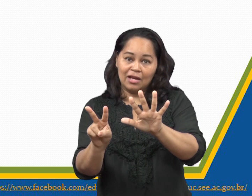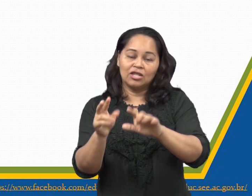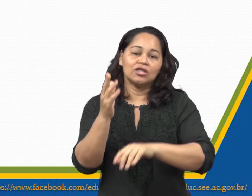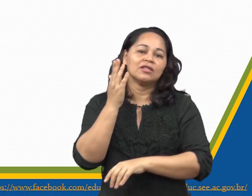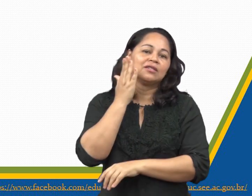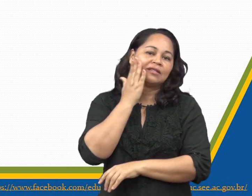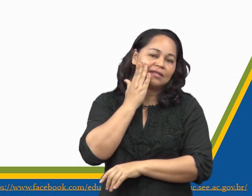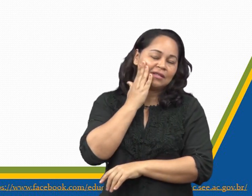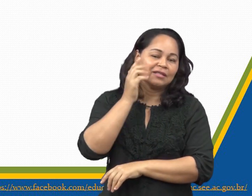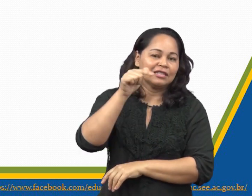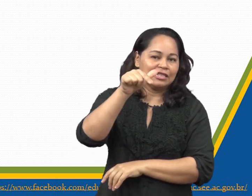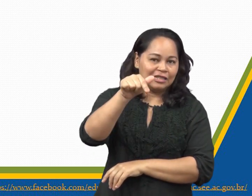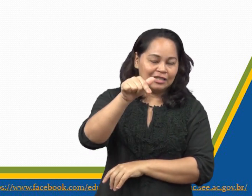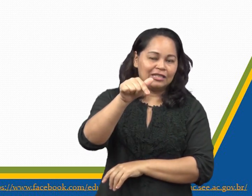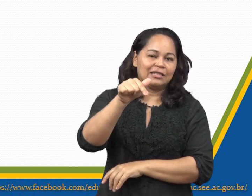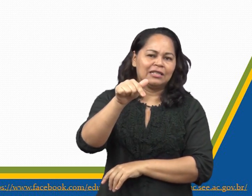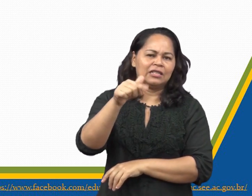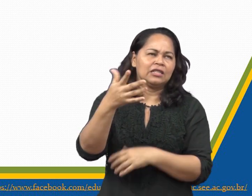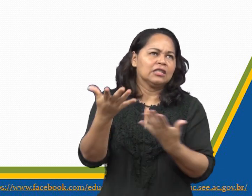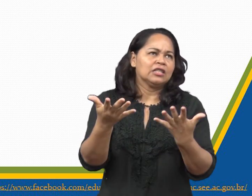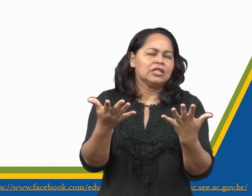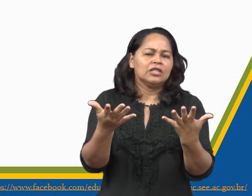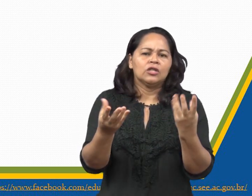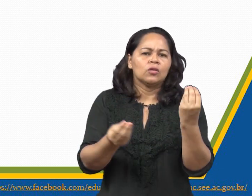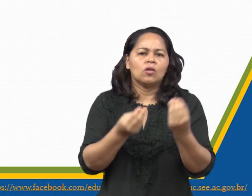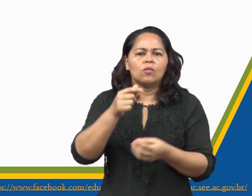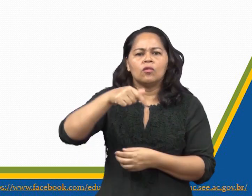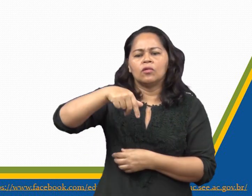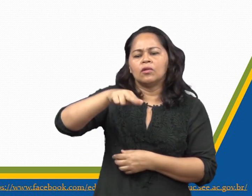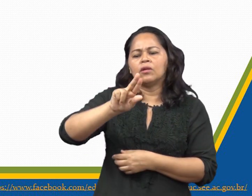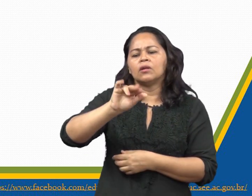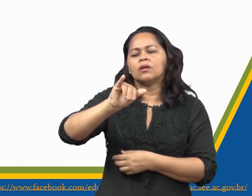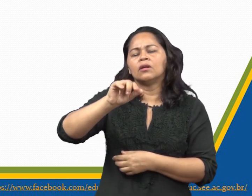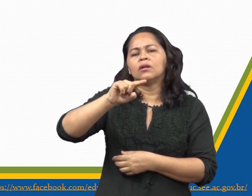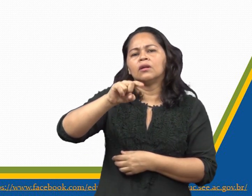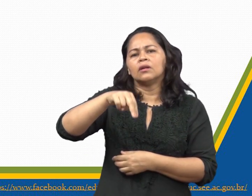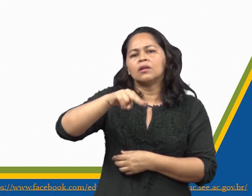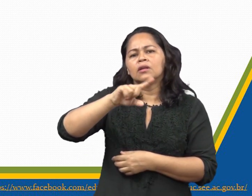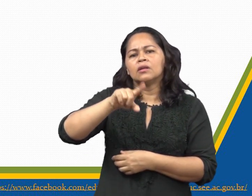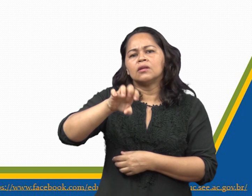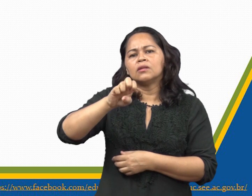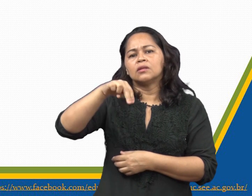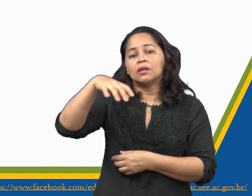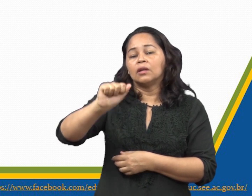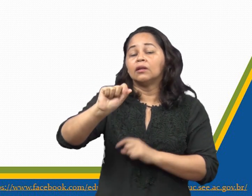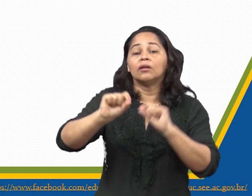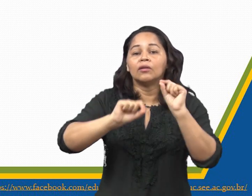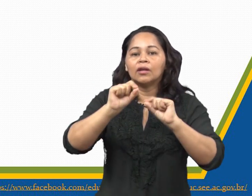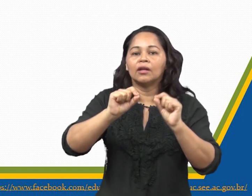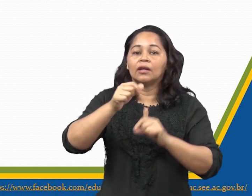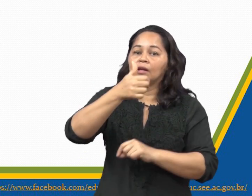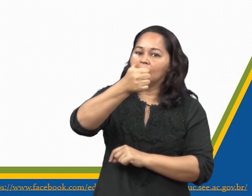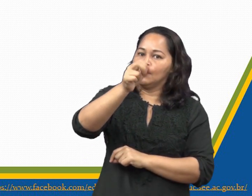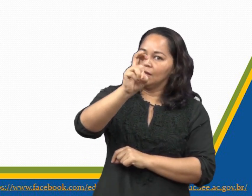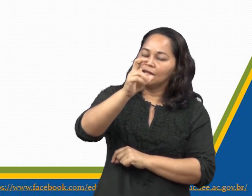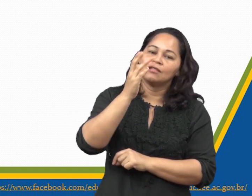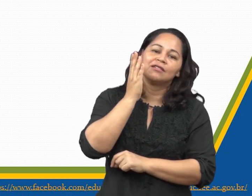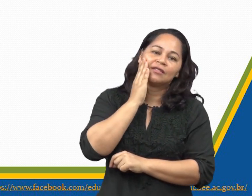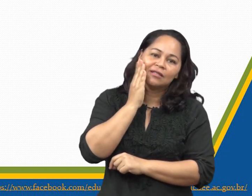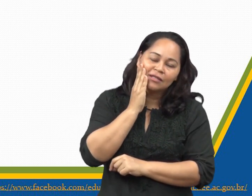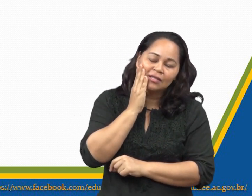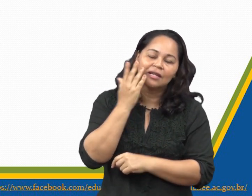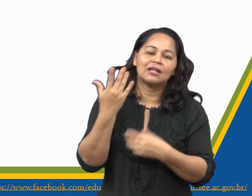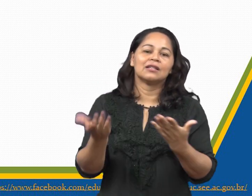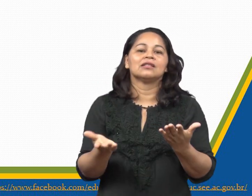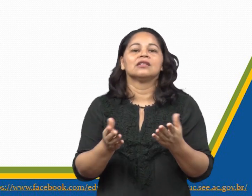7 dias. E uma quinzena? Uma quinzena corresponde a 15 dias. E um